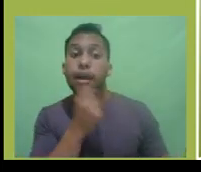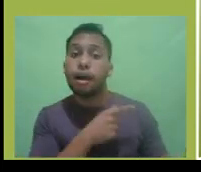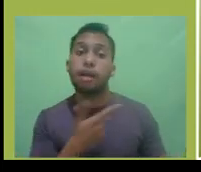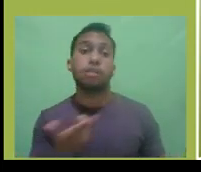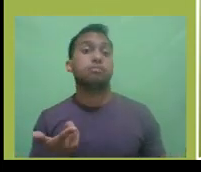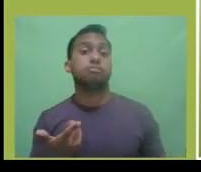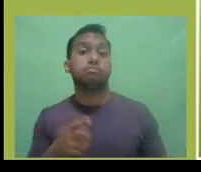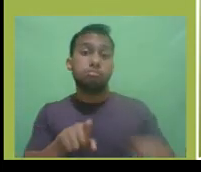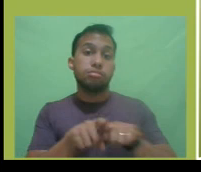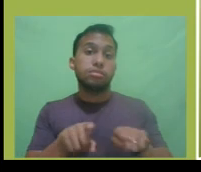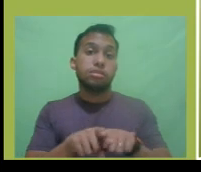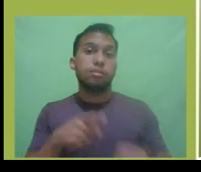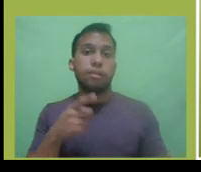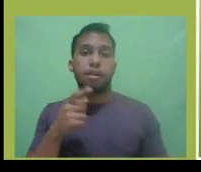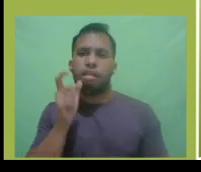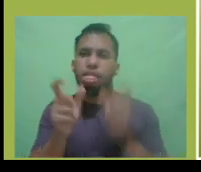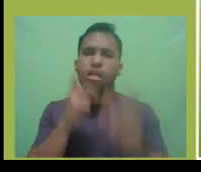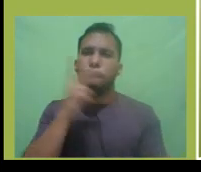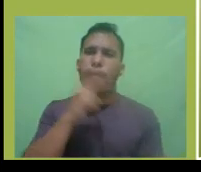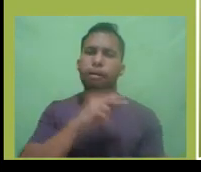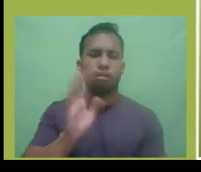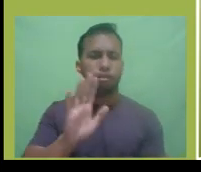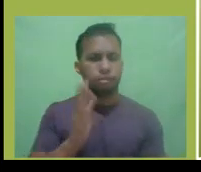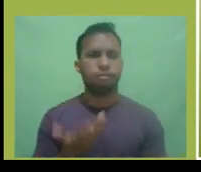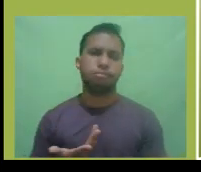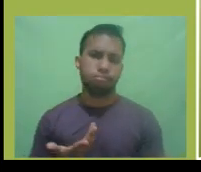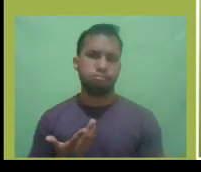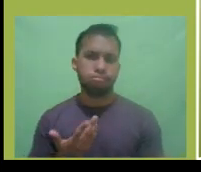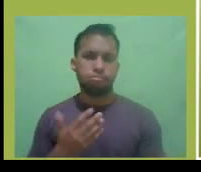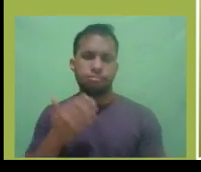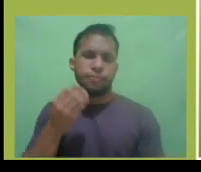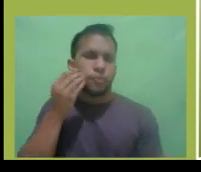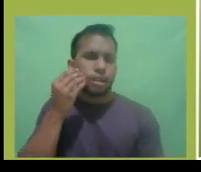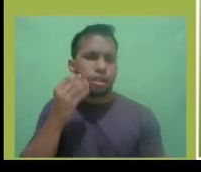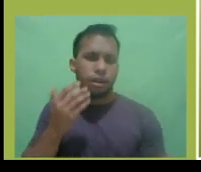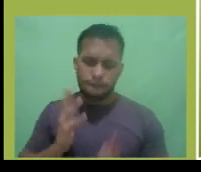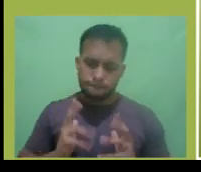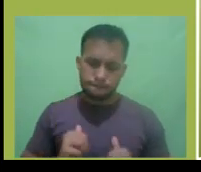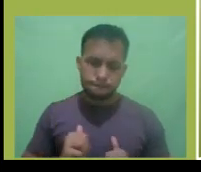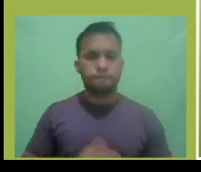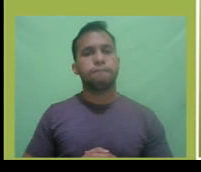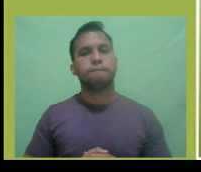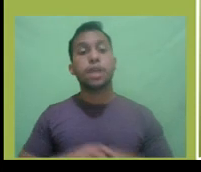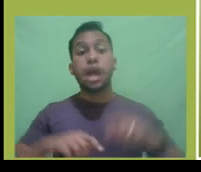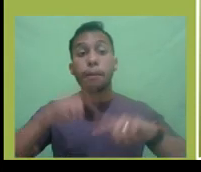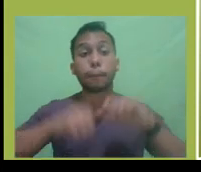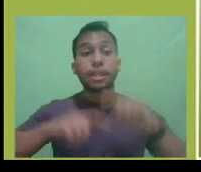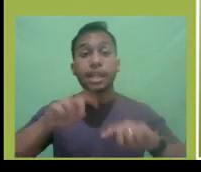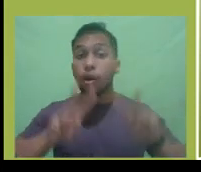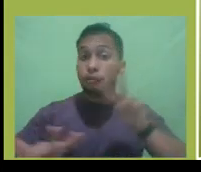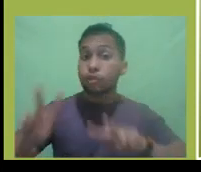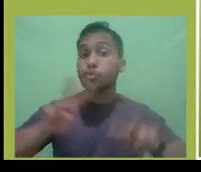audiovisuais. Use sempre os recursos audiovisuais a seu favor e verifique qual é o conteúdo